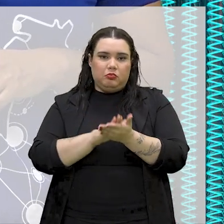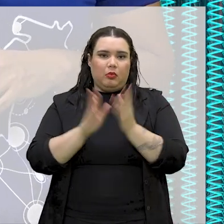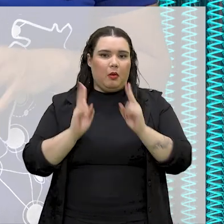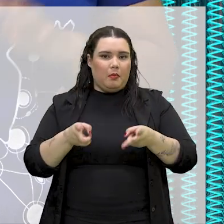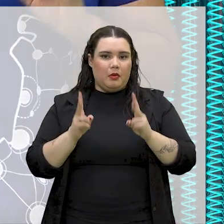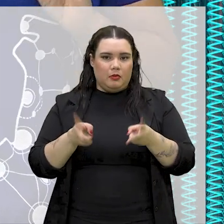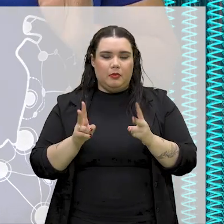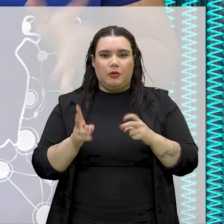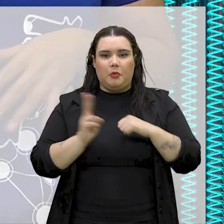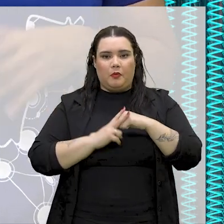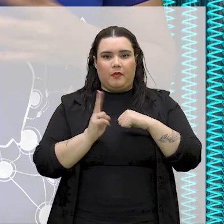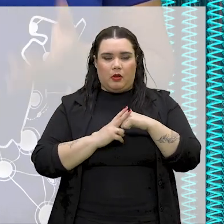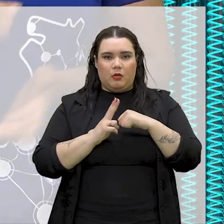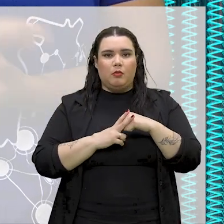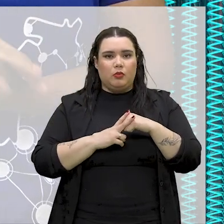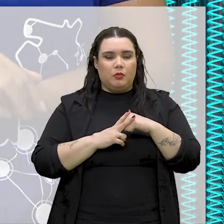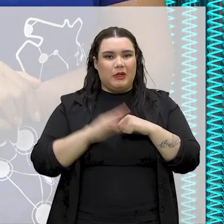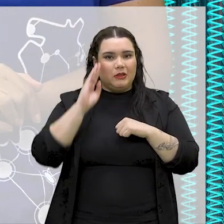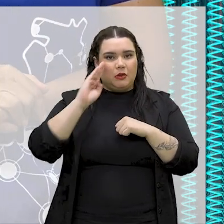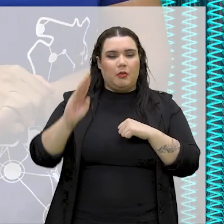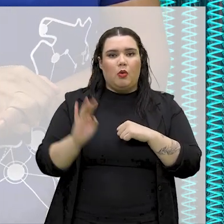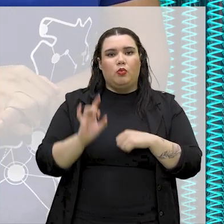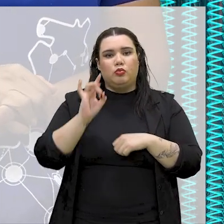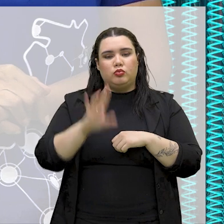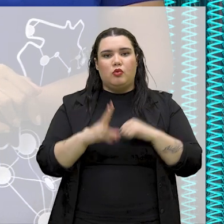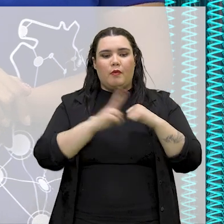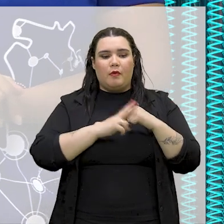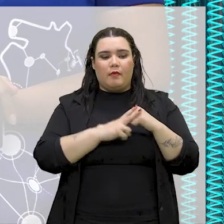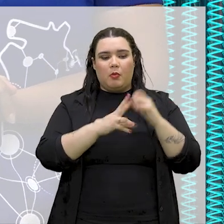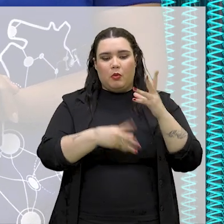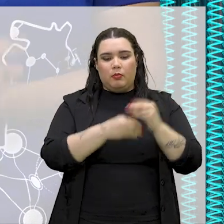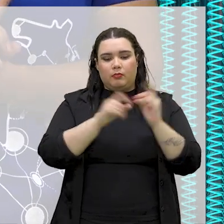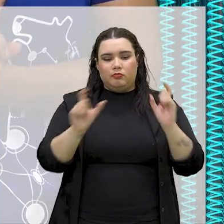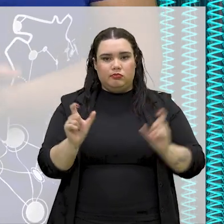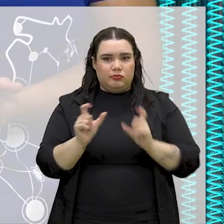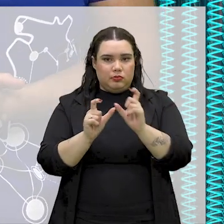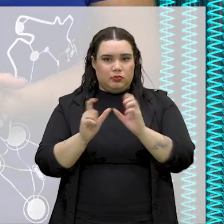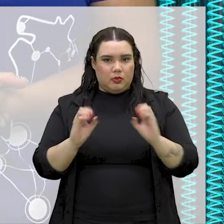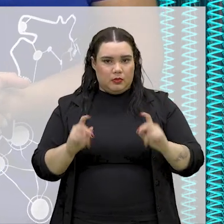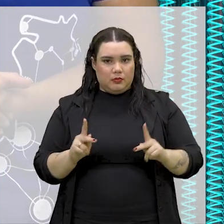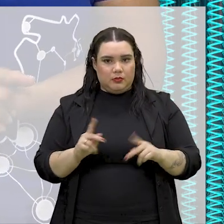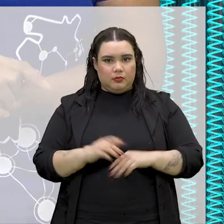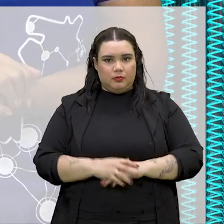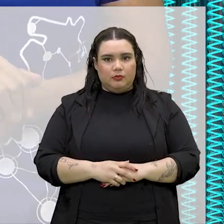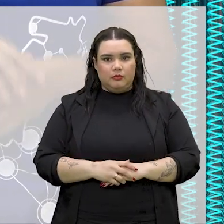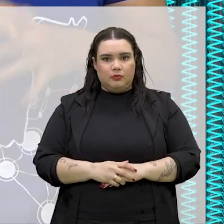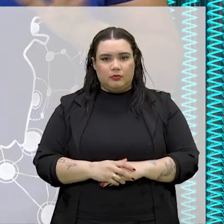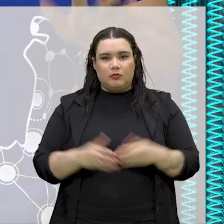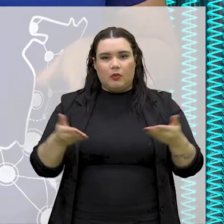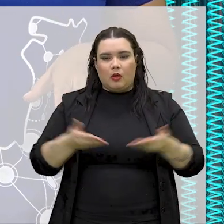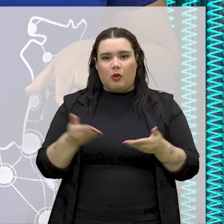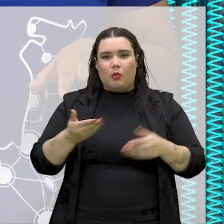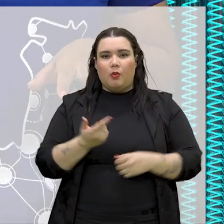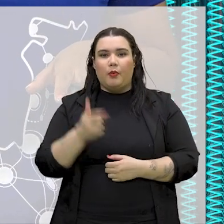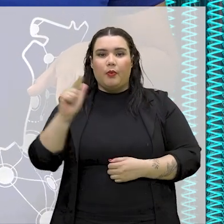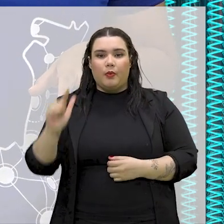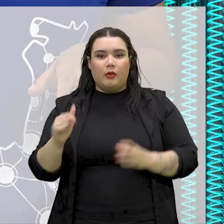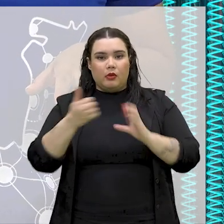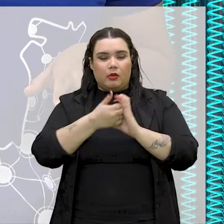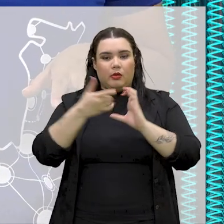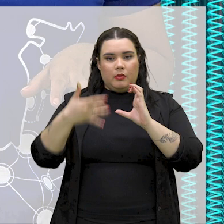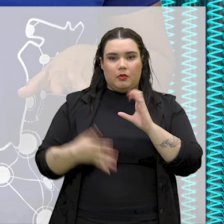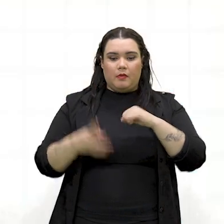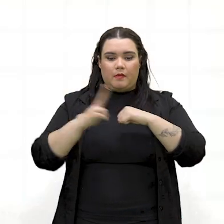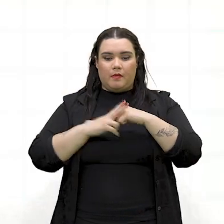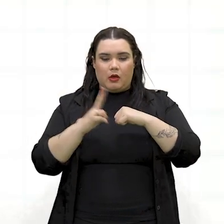aqui o get teve nenhum tipo de modificação. Agora vamos ver uma outra característica do verbo